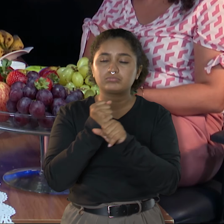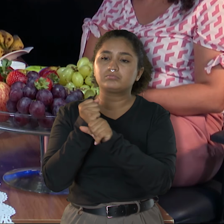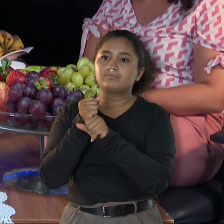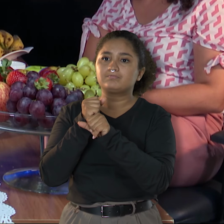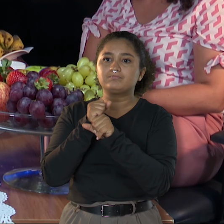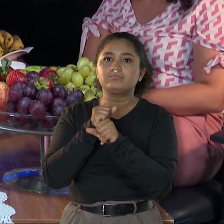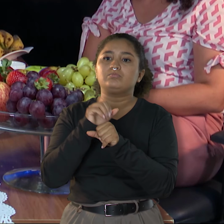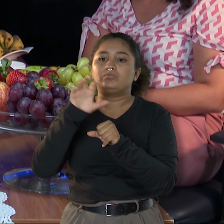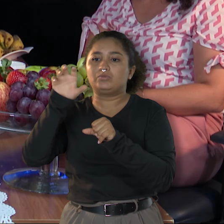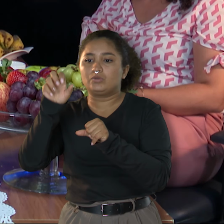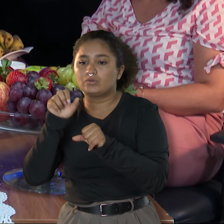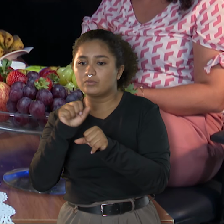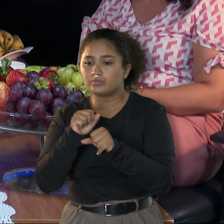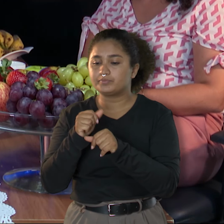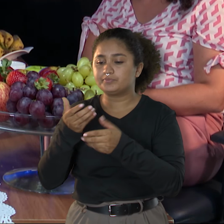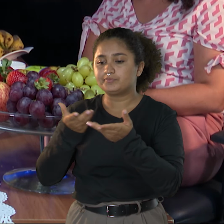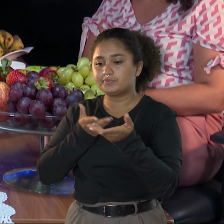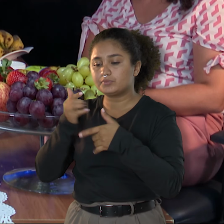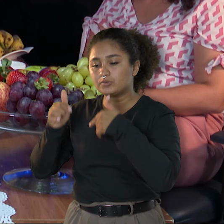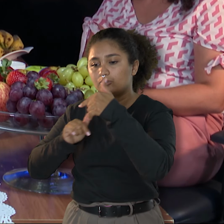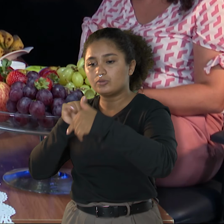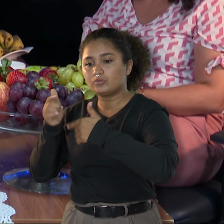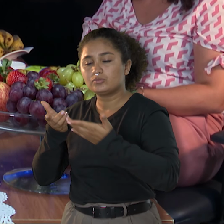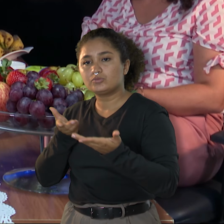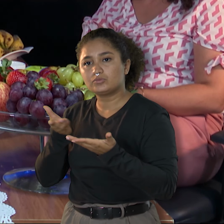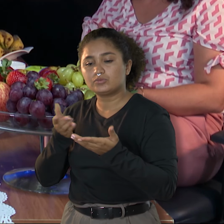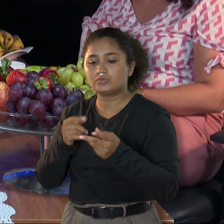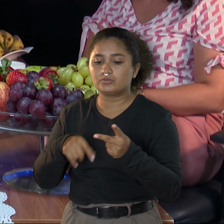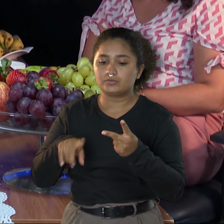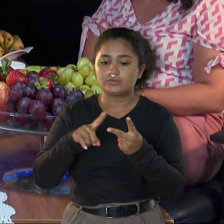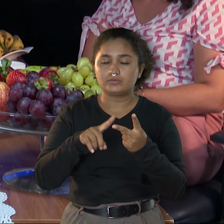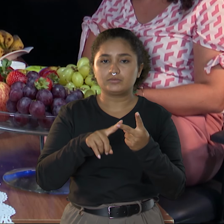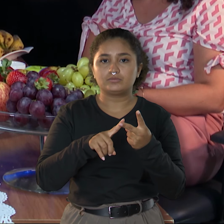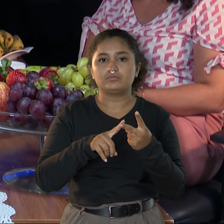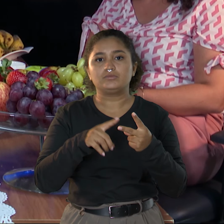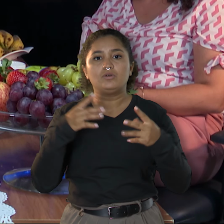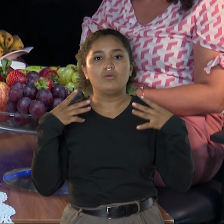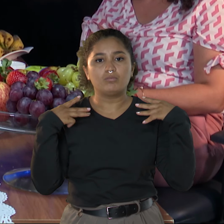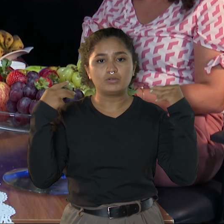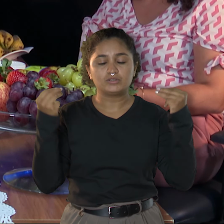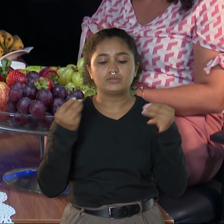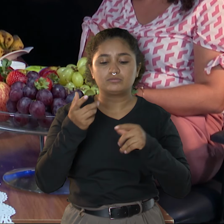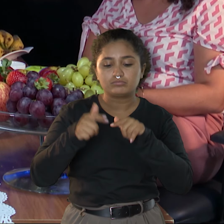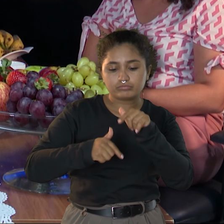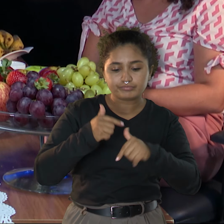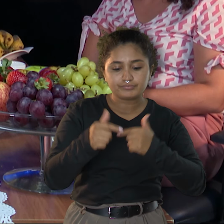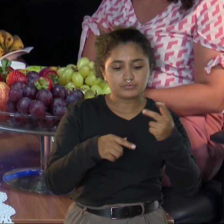Então, a produtividade do servidor, que é o IPS, a produtividade do magistrado, que é o IPM,